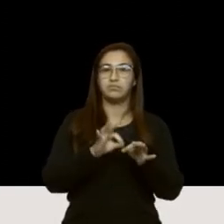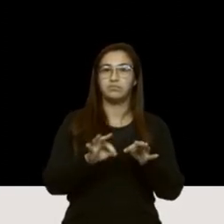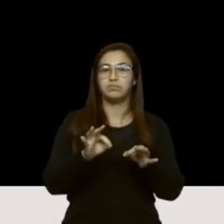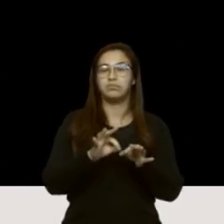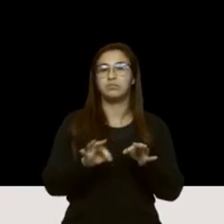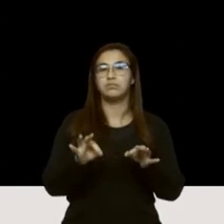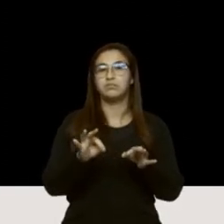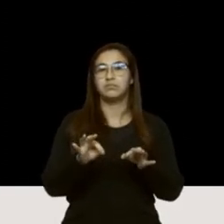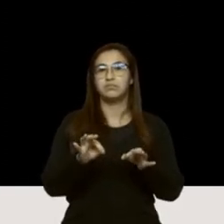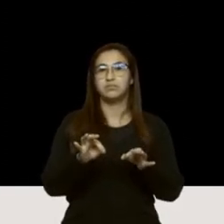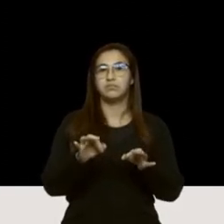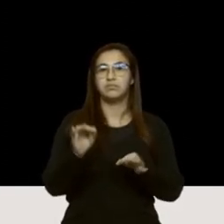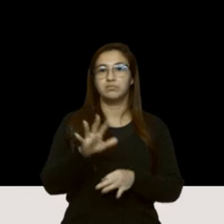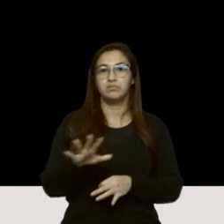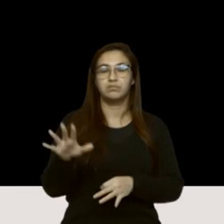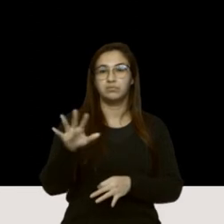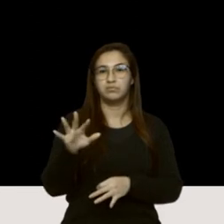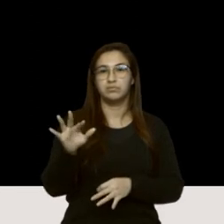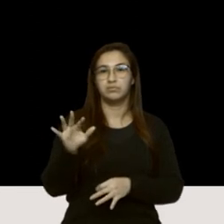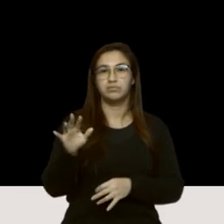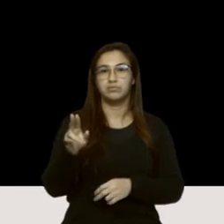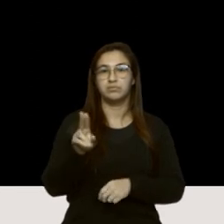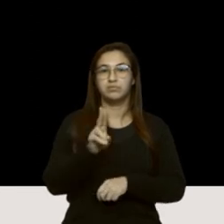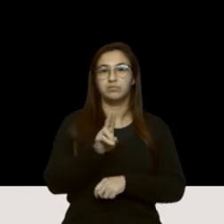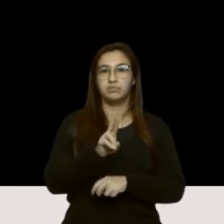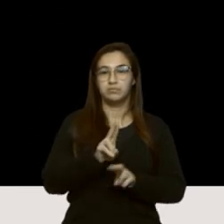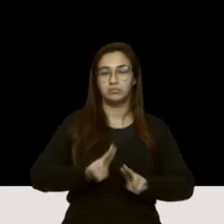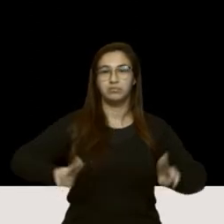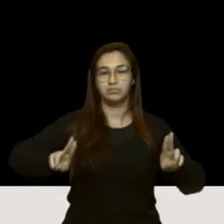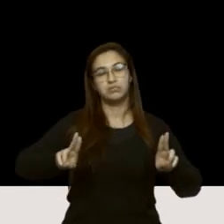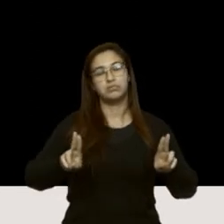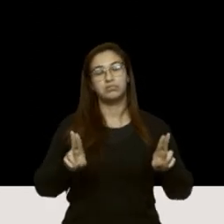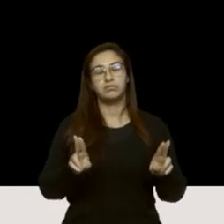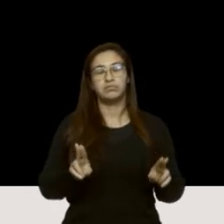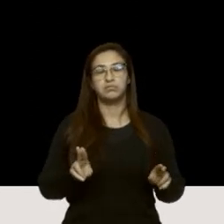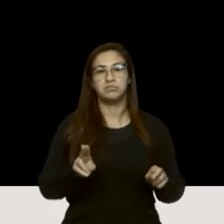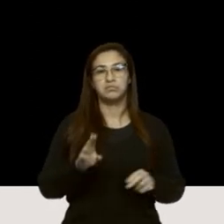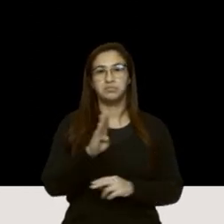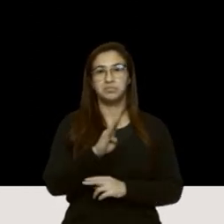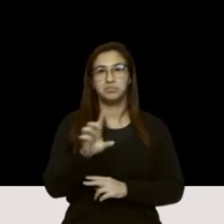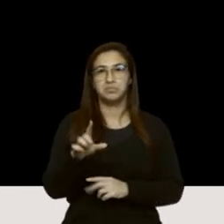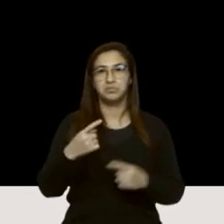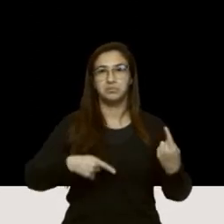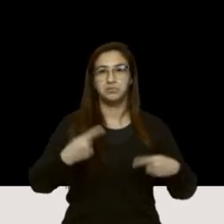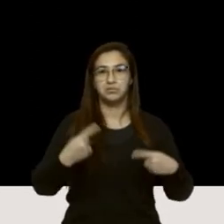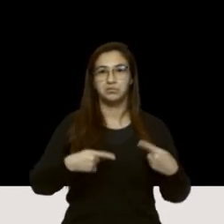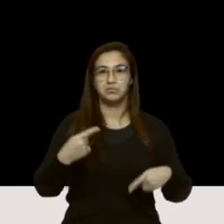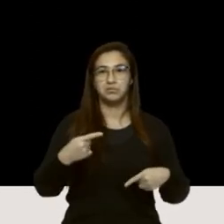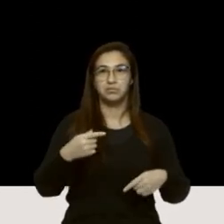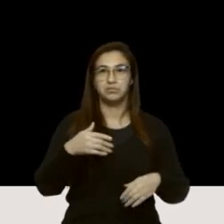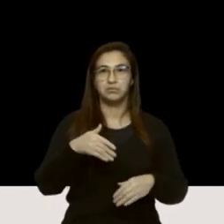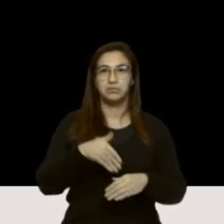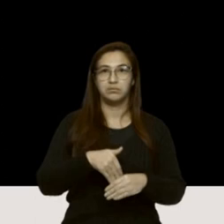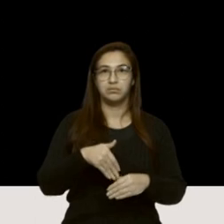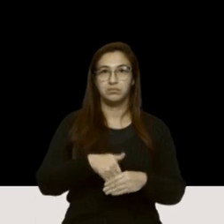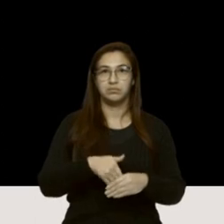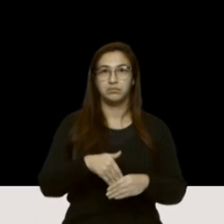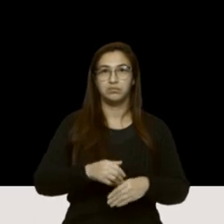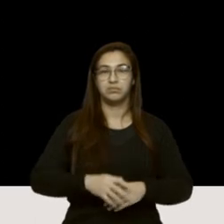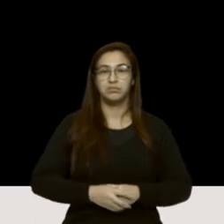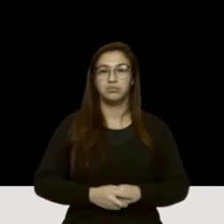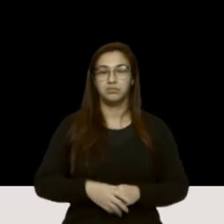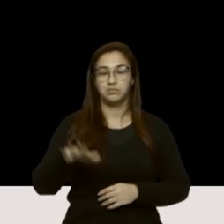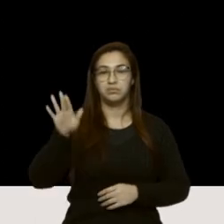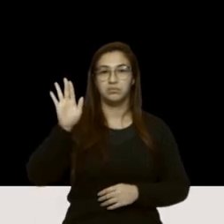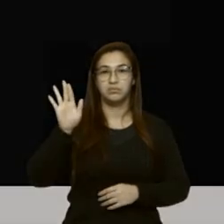Catarinense, no município de Blumenau. Em discussão, em presidente, votação. Presidente. Pela